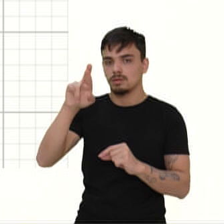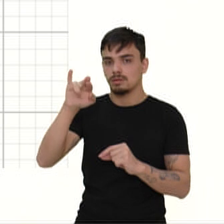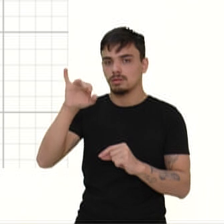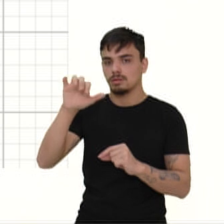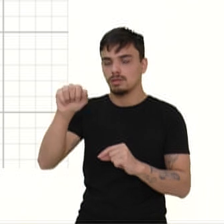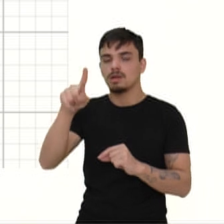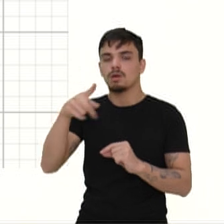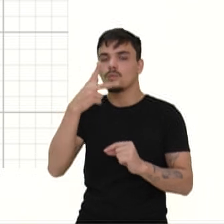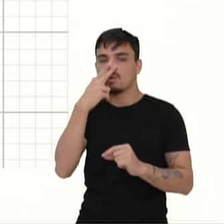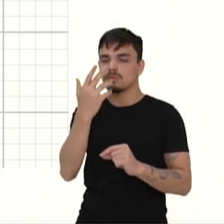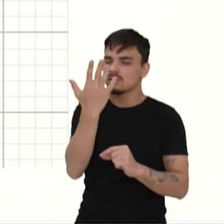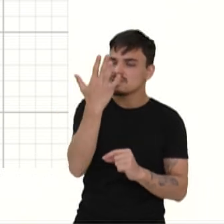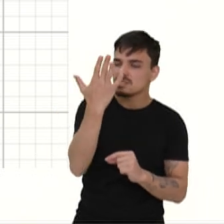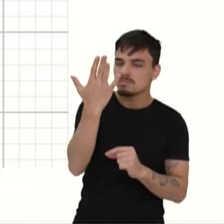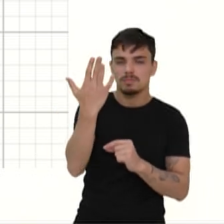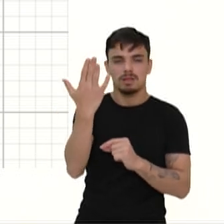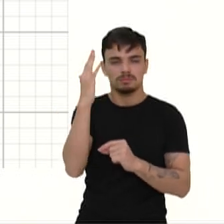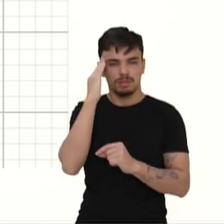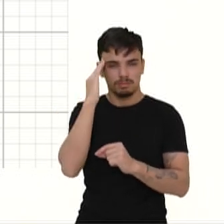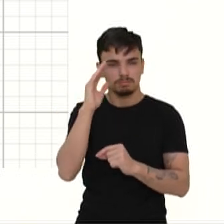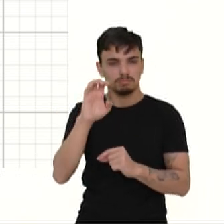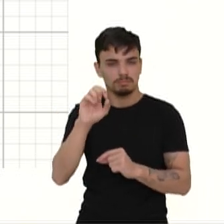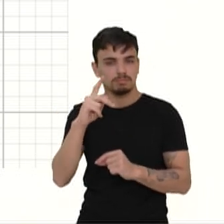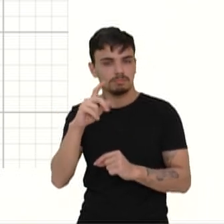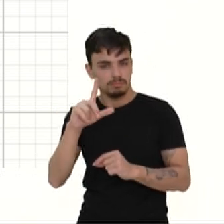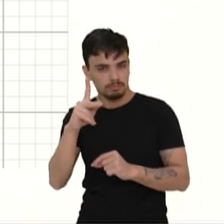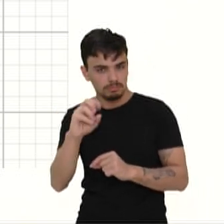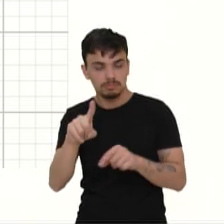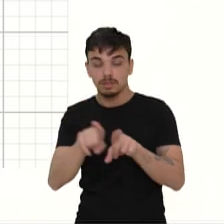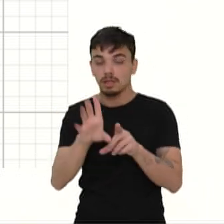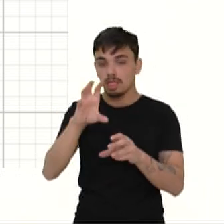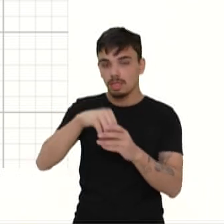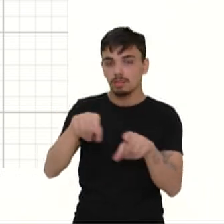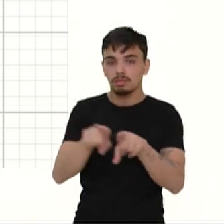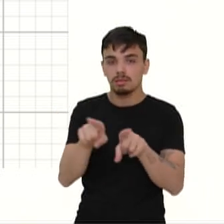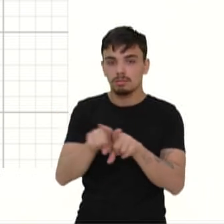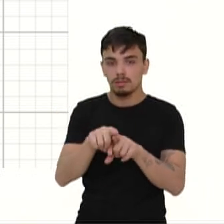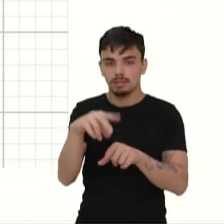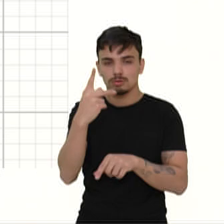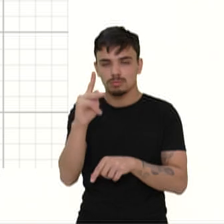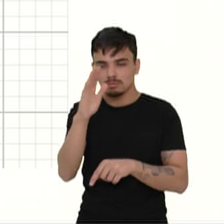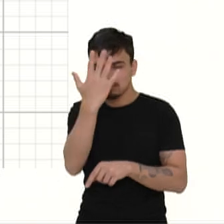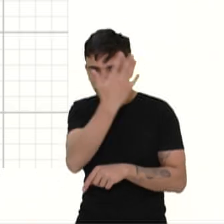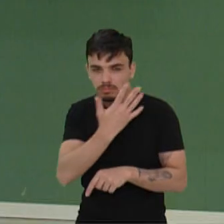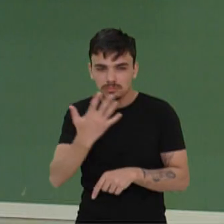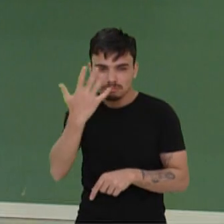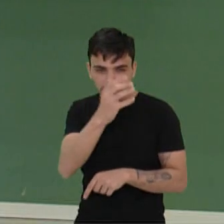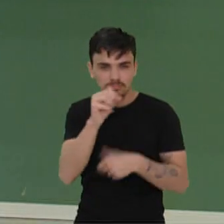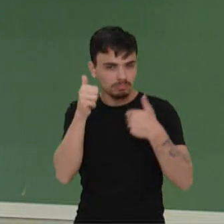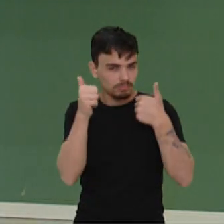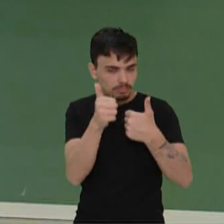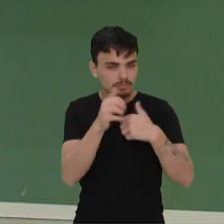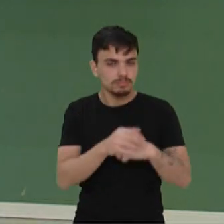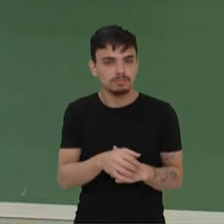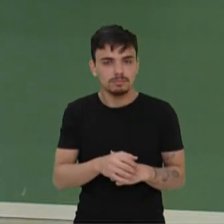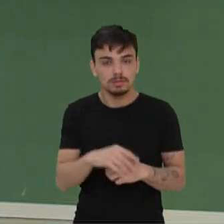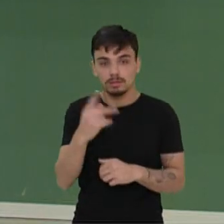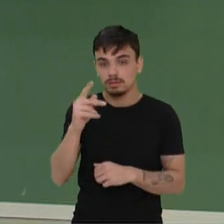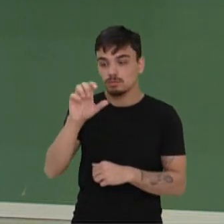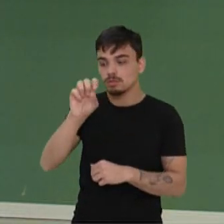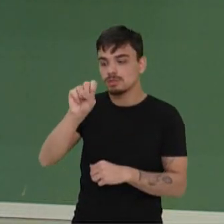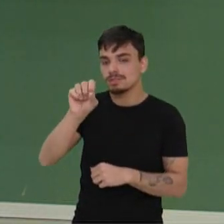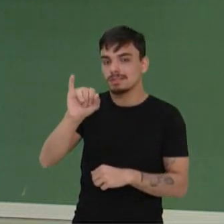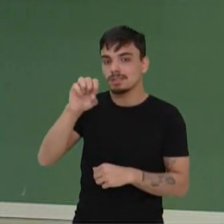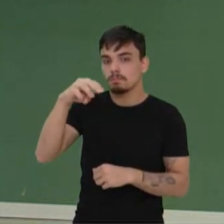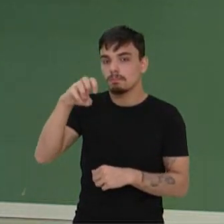parábola, né? Você tem a parábola aqui, dentro do espelho você tem a sua imagem, não é isso? Né? Então a simetria